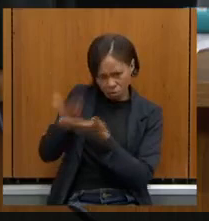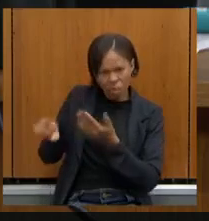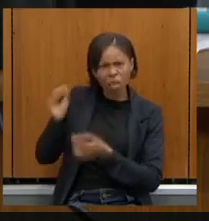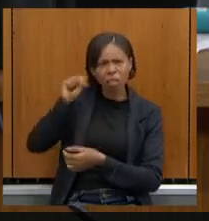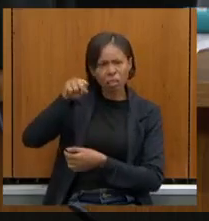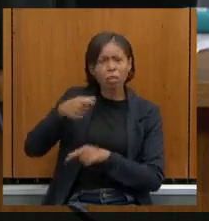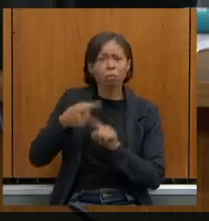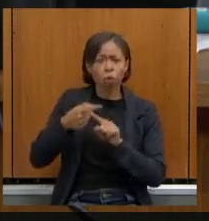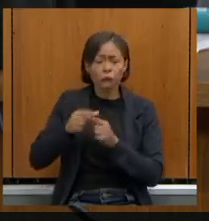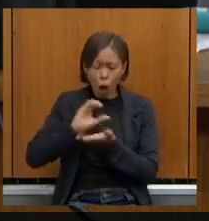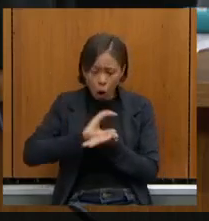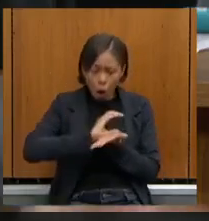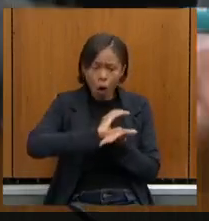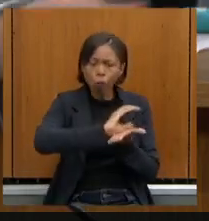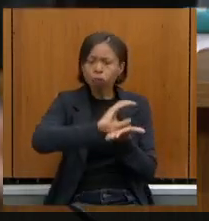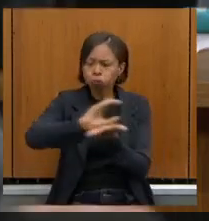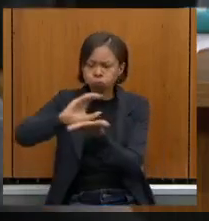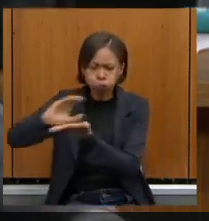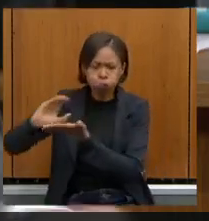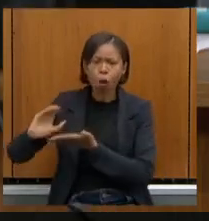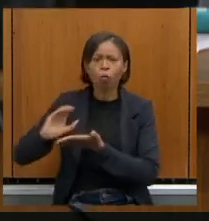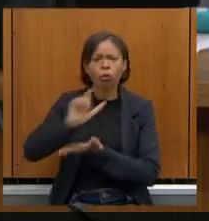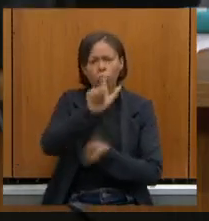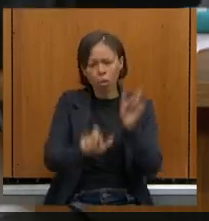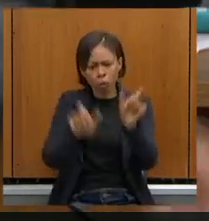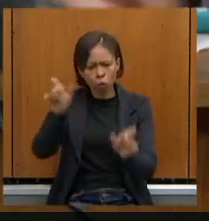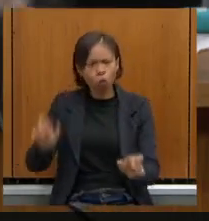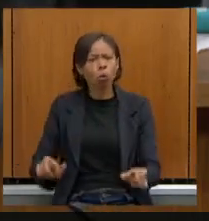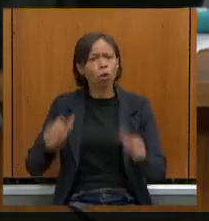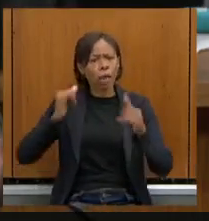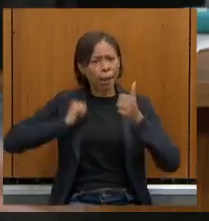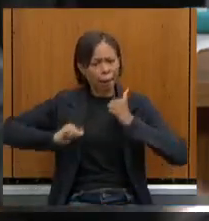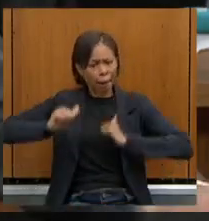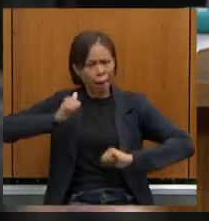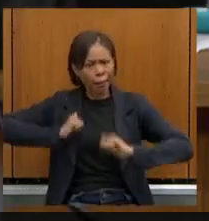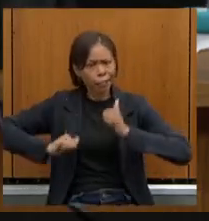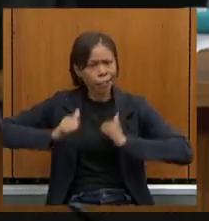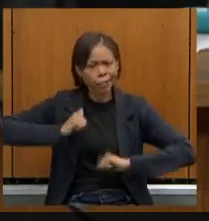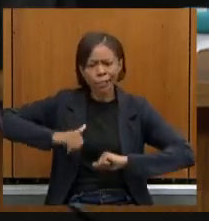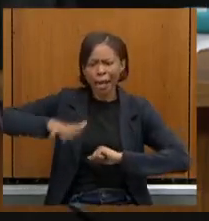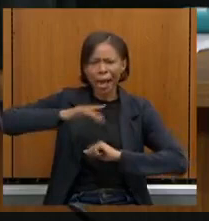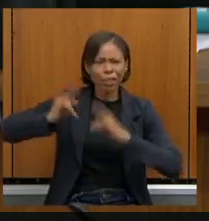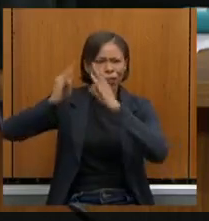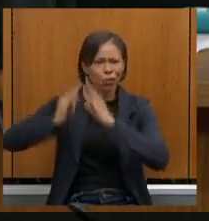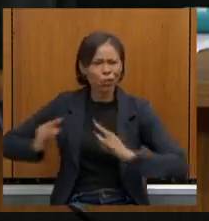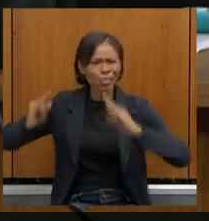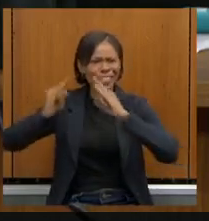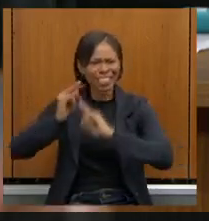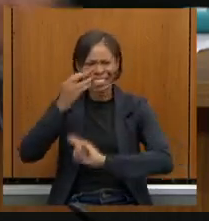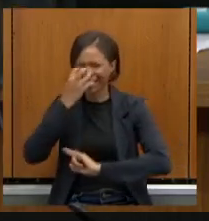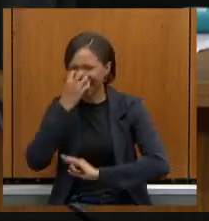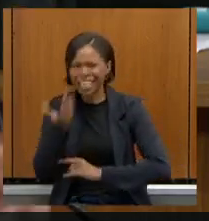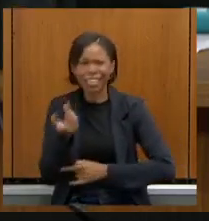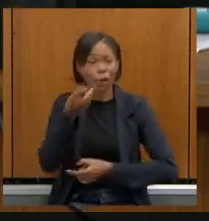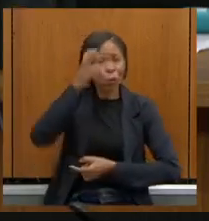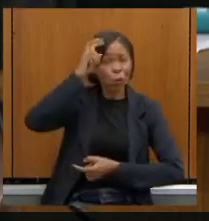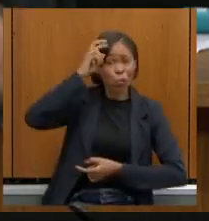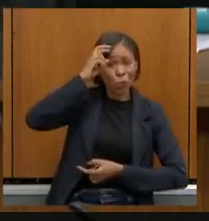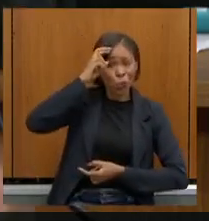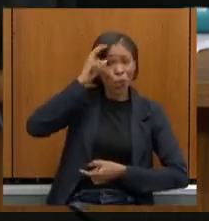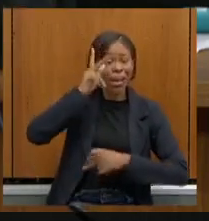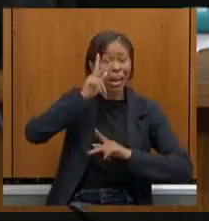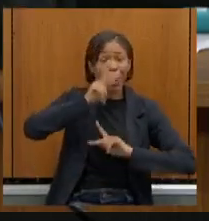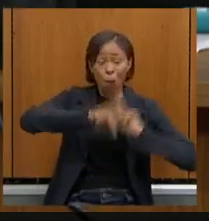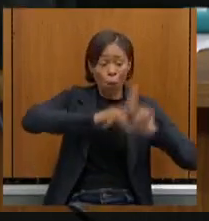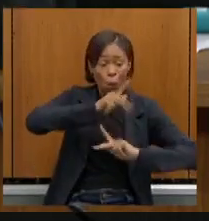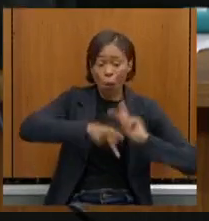nos artistas que precisa, é aquele artista do circo, é aquele artista da cultura popular, do Congado, que pela